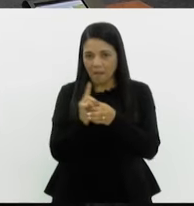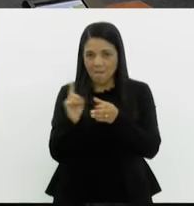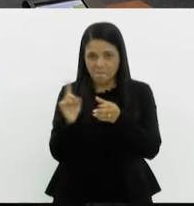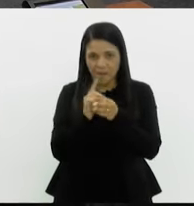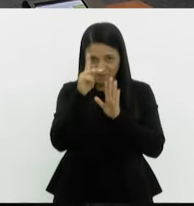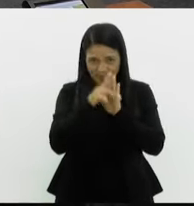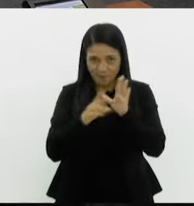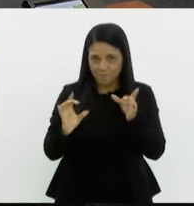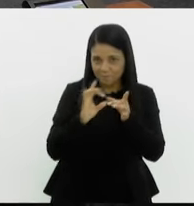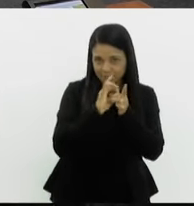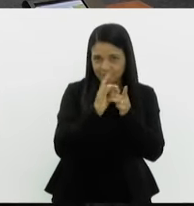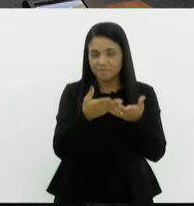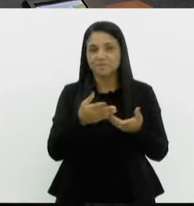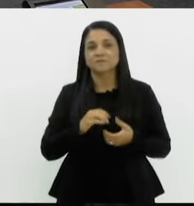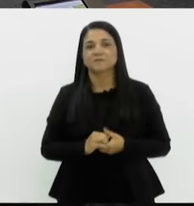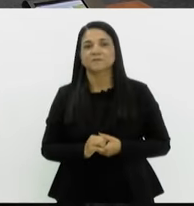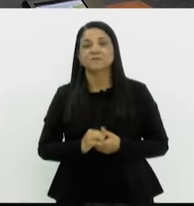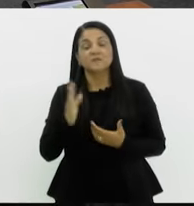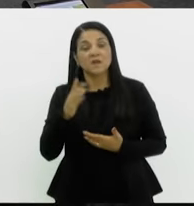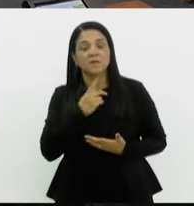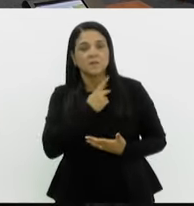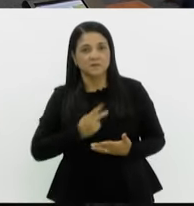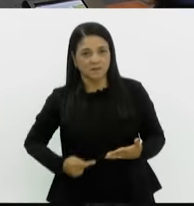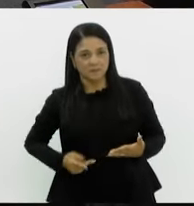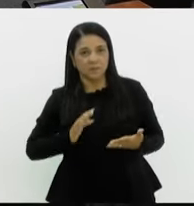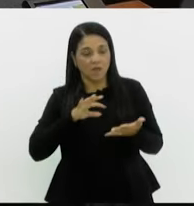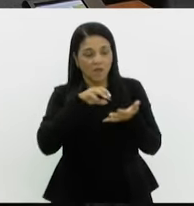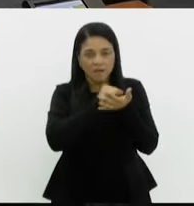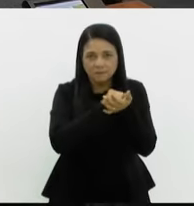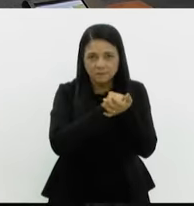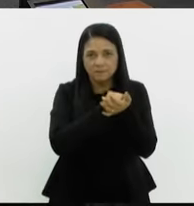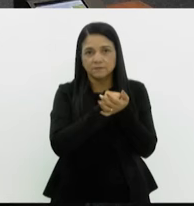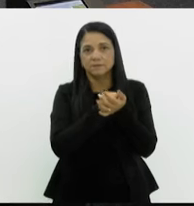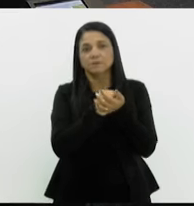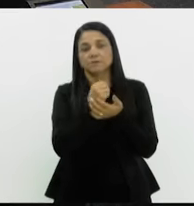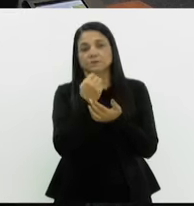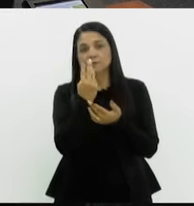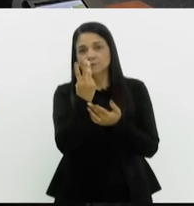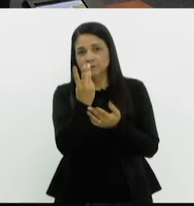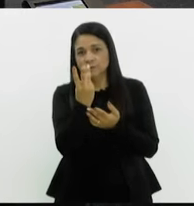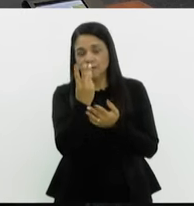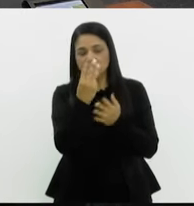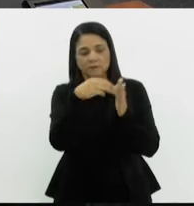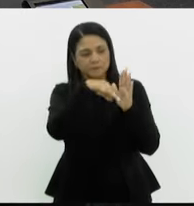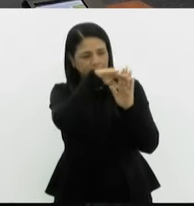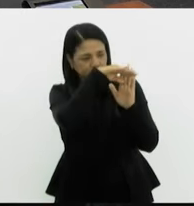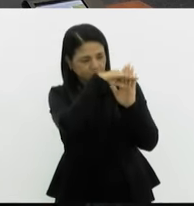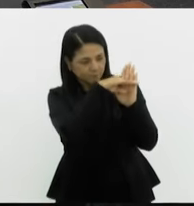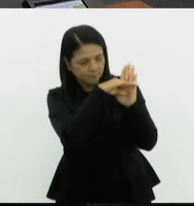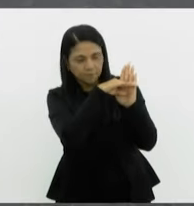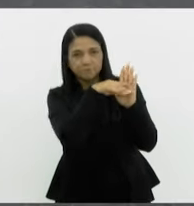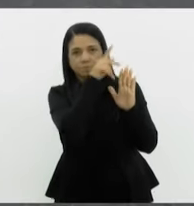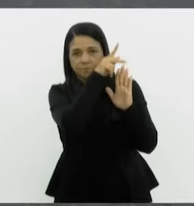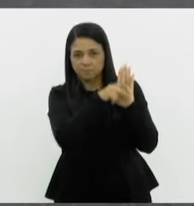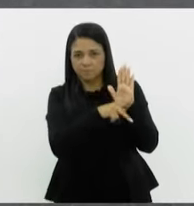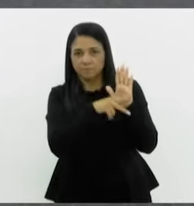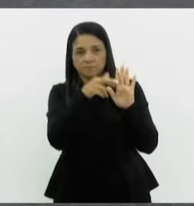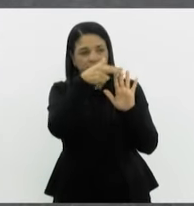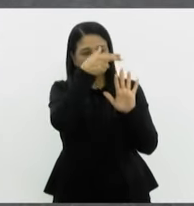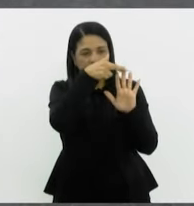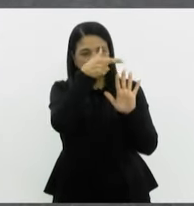Presidente, queria só registrar aqui que os três primeiros projetos da pauta, os projetos de resolução